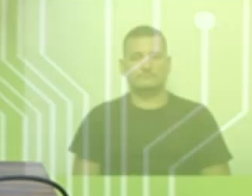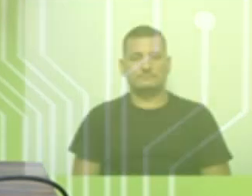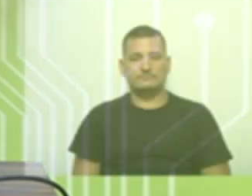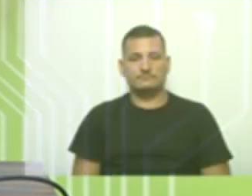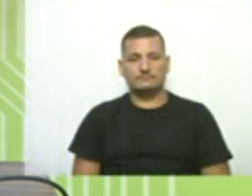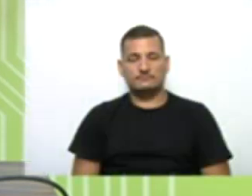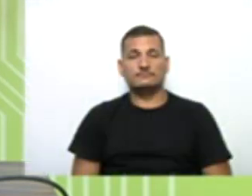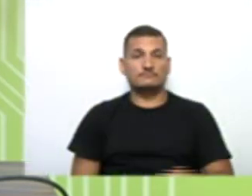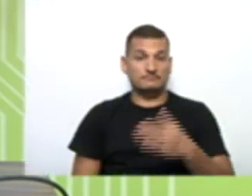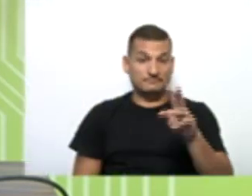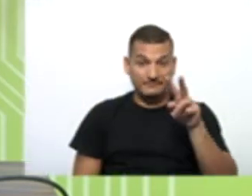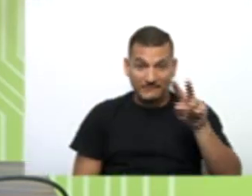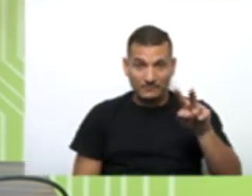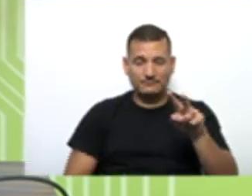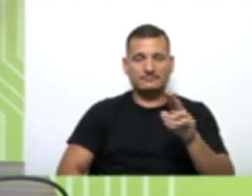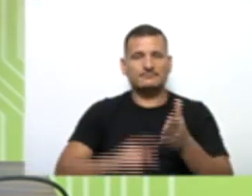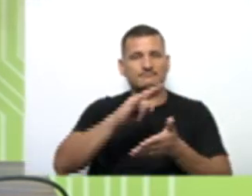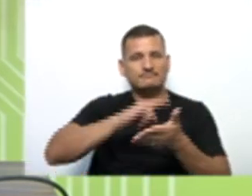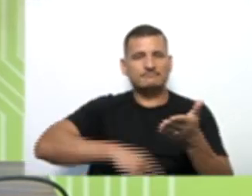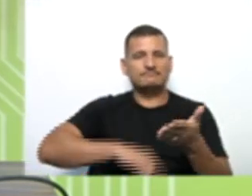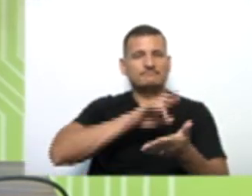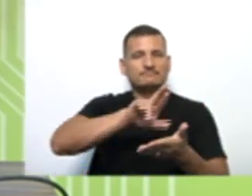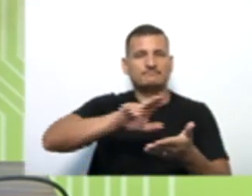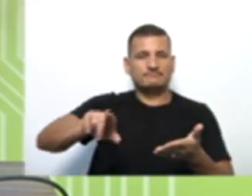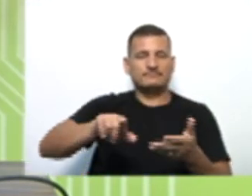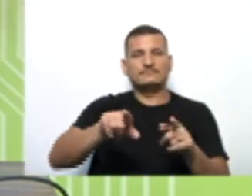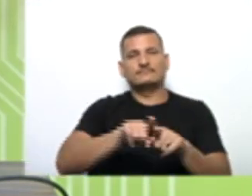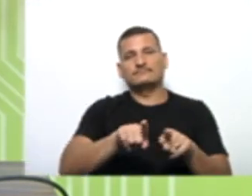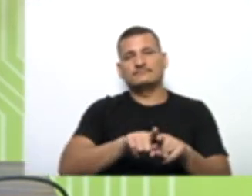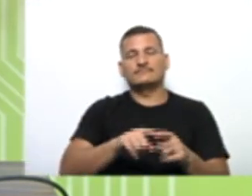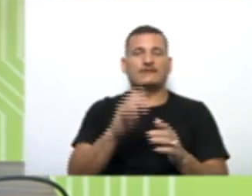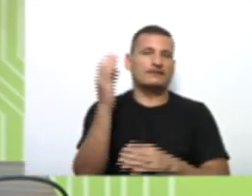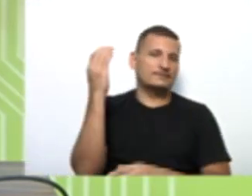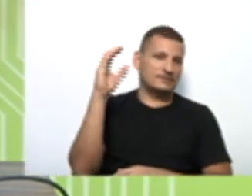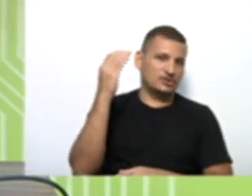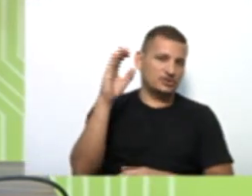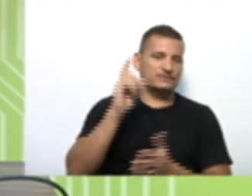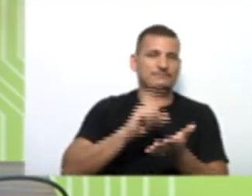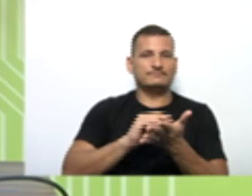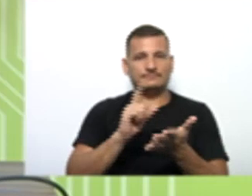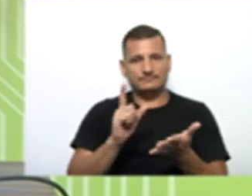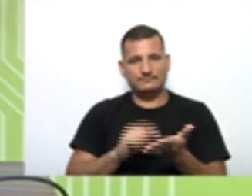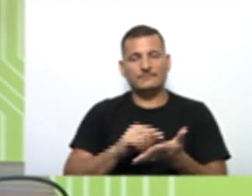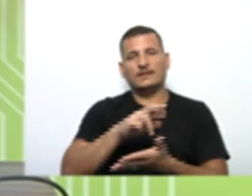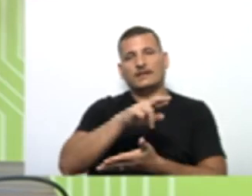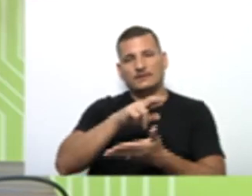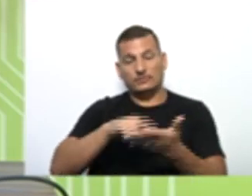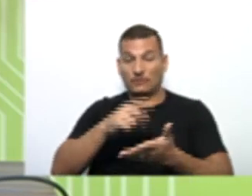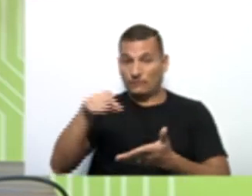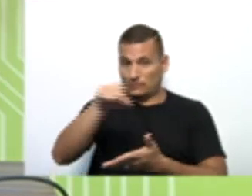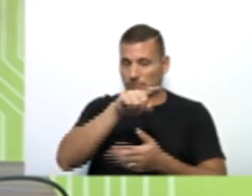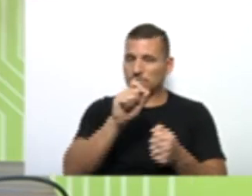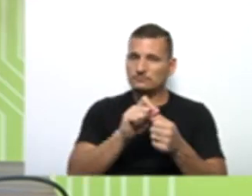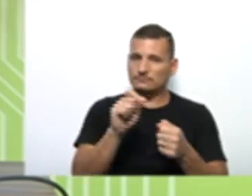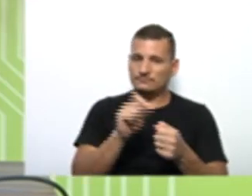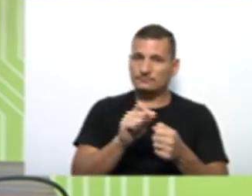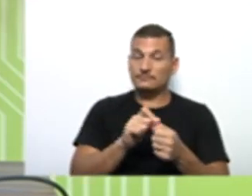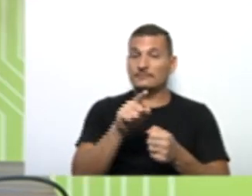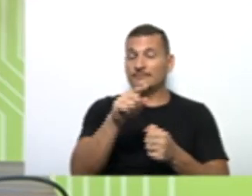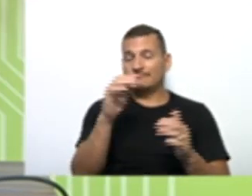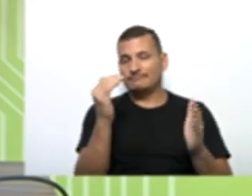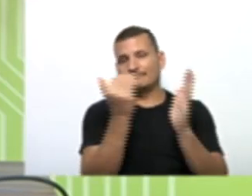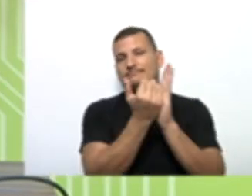Bom, todos esses documentos e o artigo científico e o relatório de estágio que vocês vão ter que elaborar, eles vão seguir